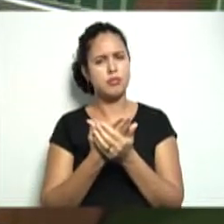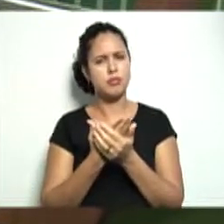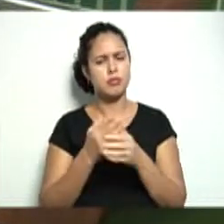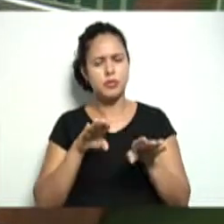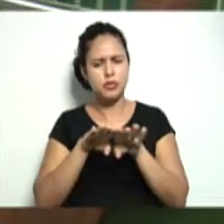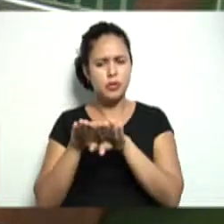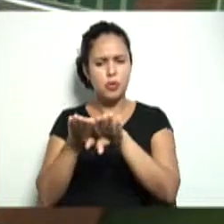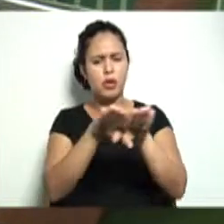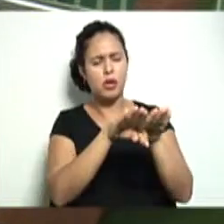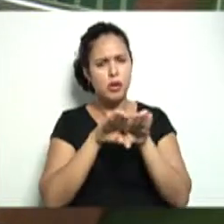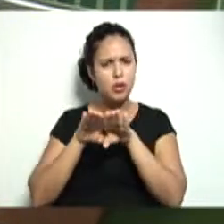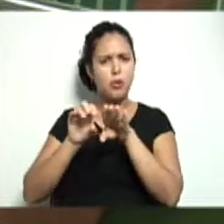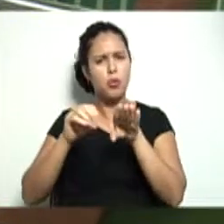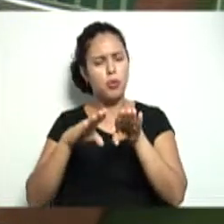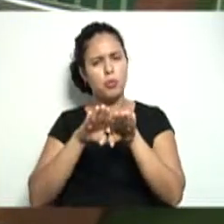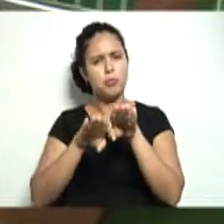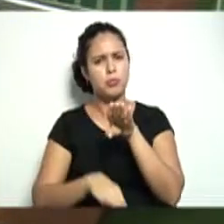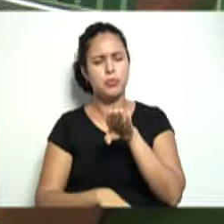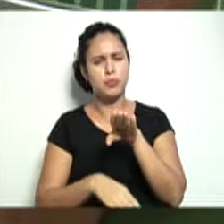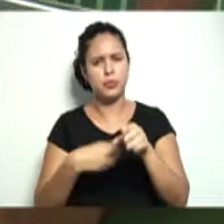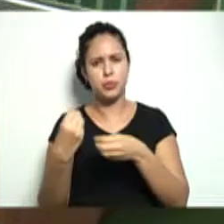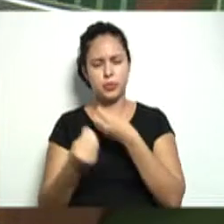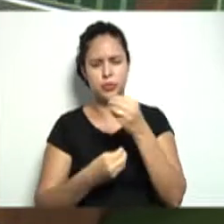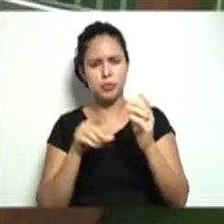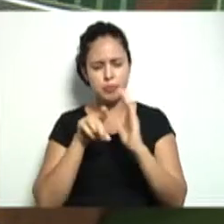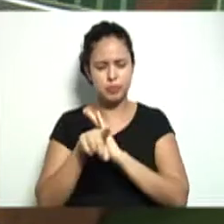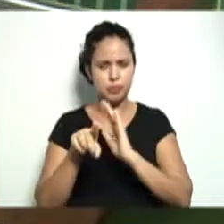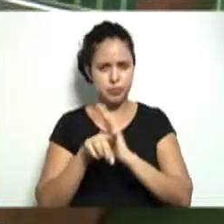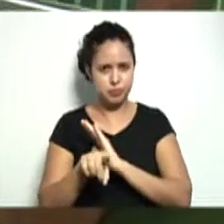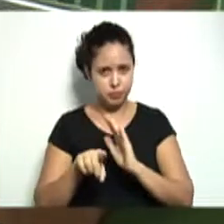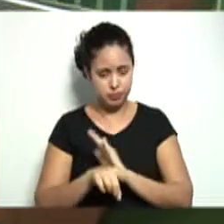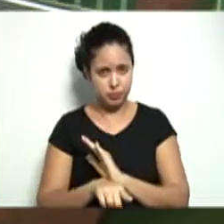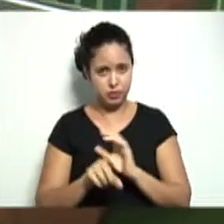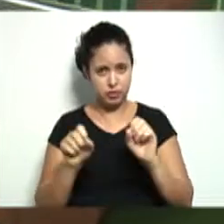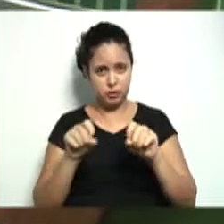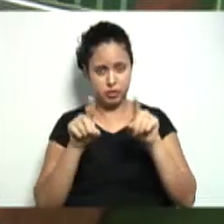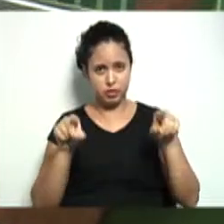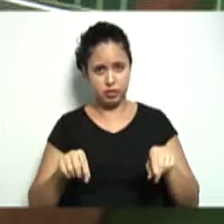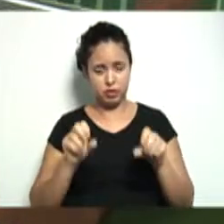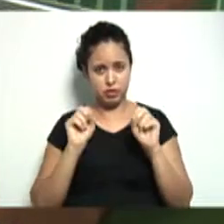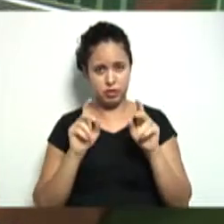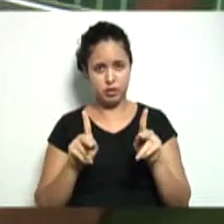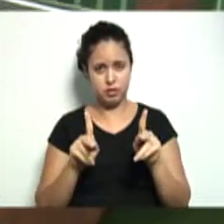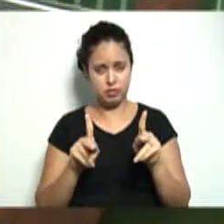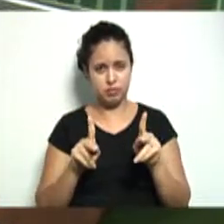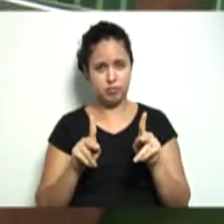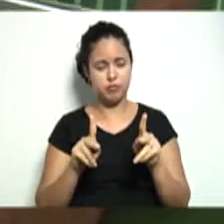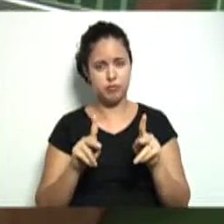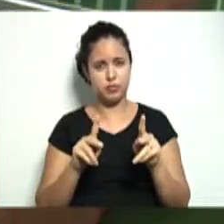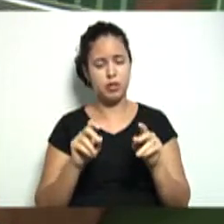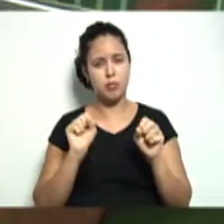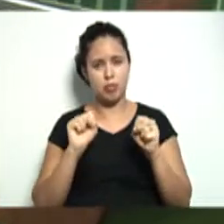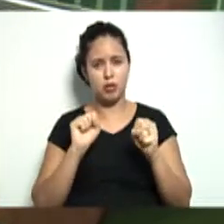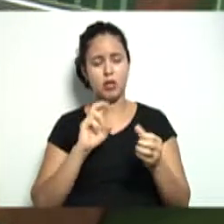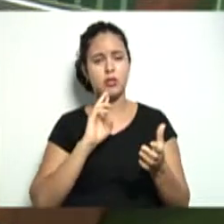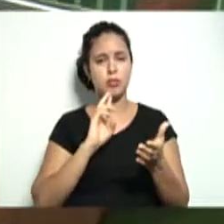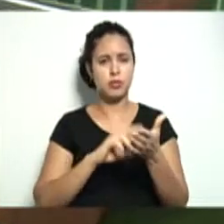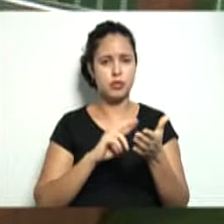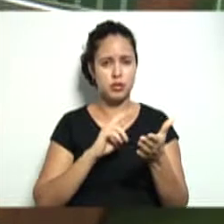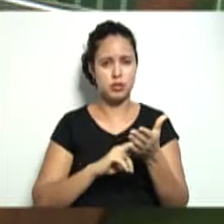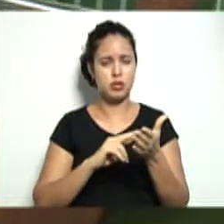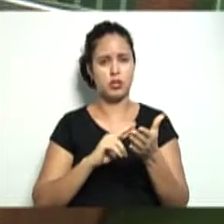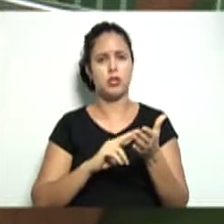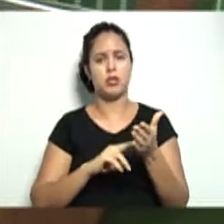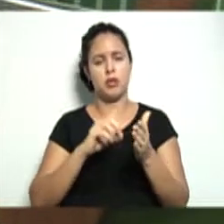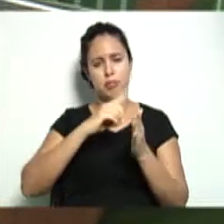todos nós iguais? Né? Fica aí uma pergunta, um ponto de interrogação para vocês. Bom, os exercícios são fáceis, tem lá de marcar